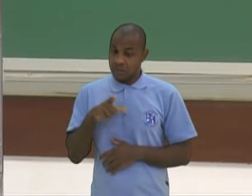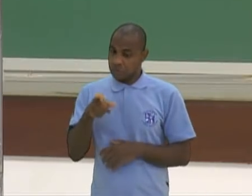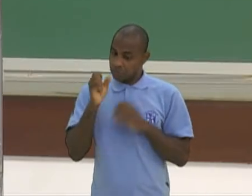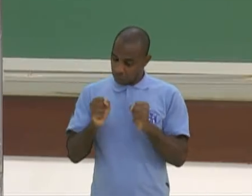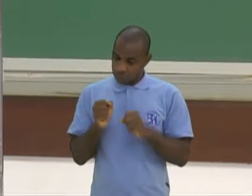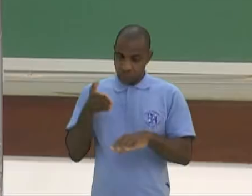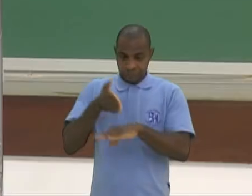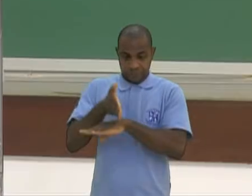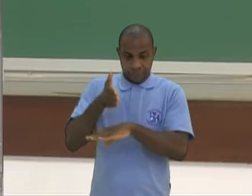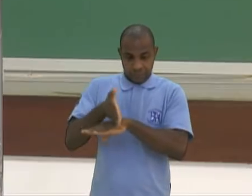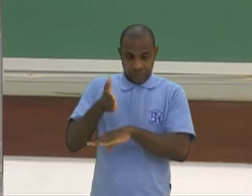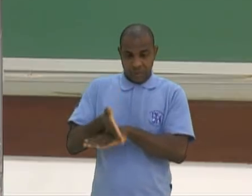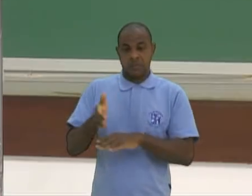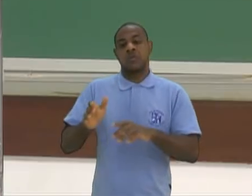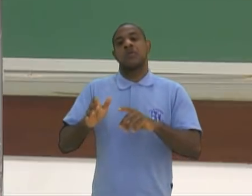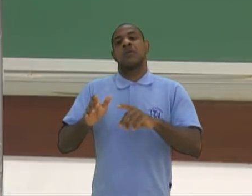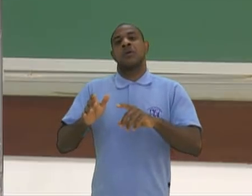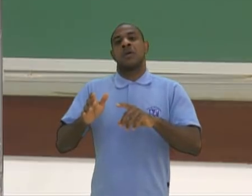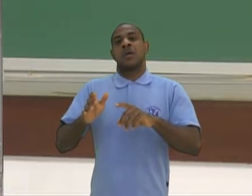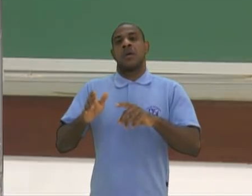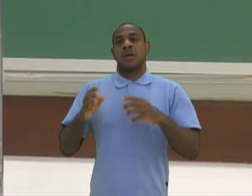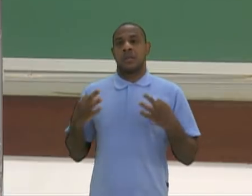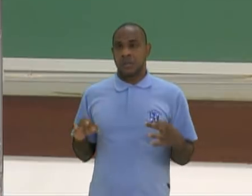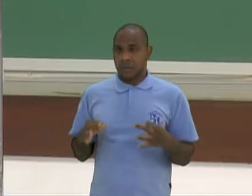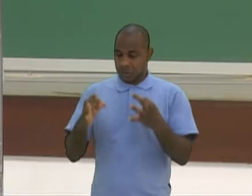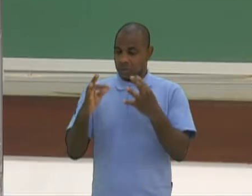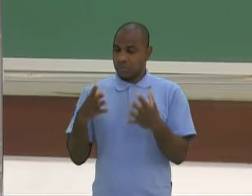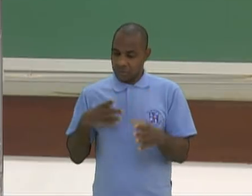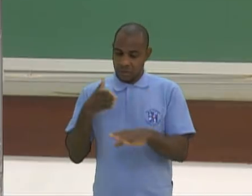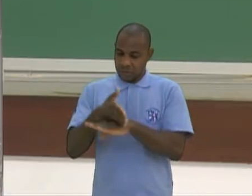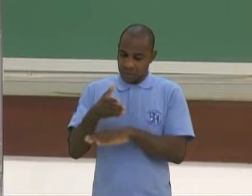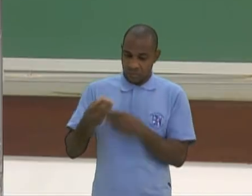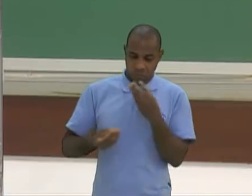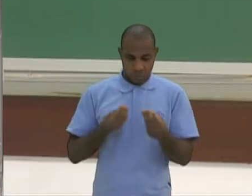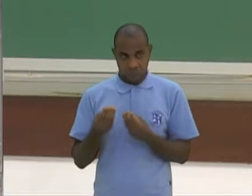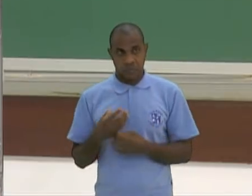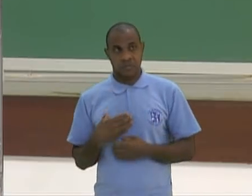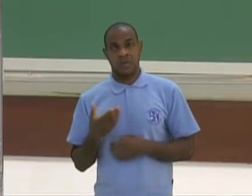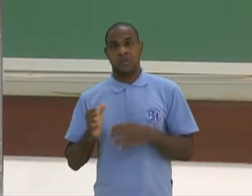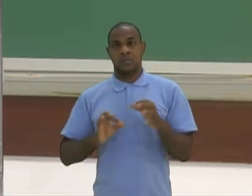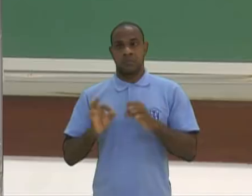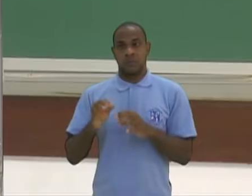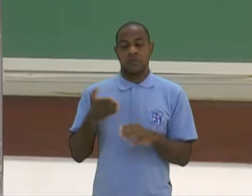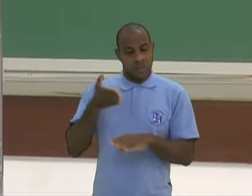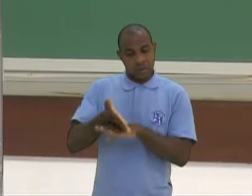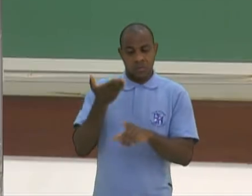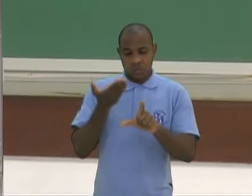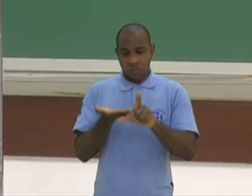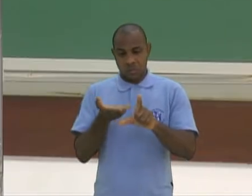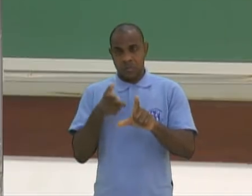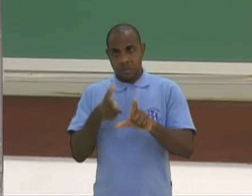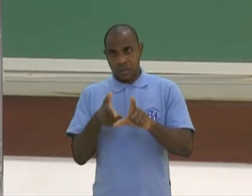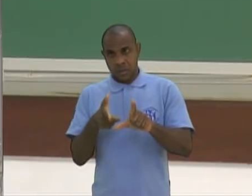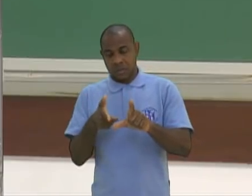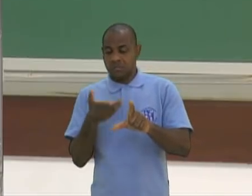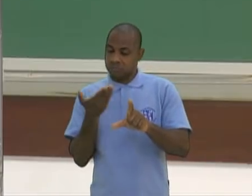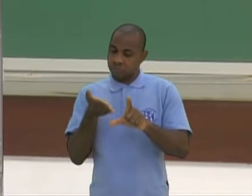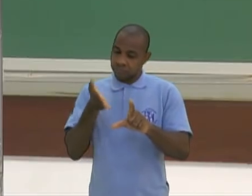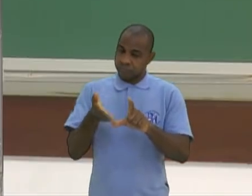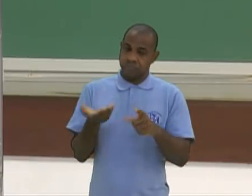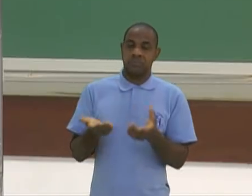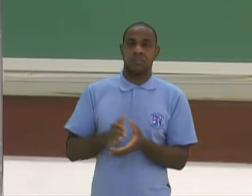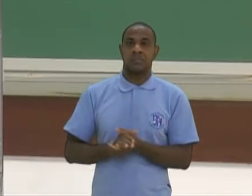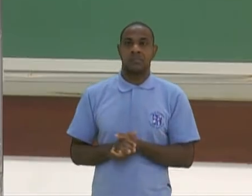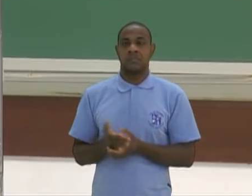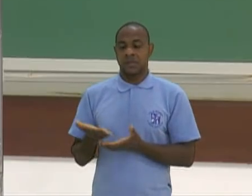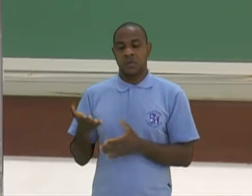acesso tecnológico, fazer um convite para vocês, venham conhecer o projeto, venham conhecer o mundo digital aí, o